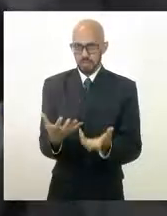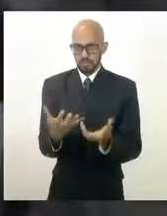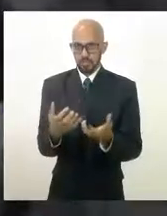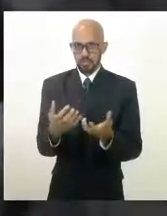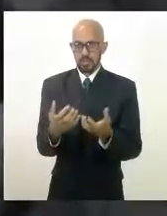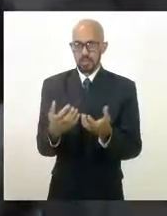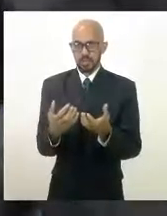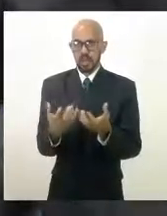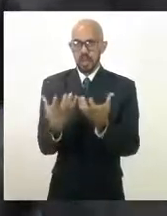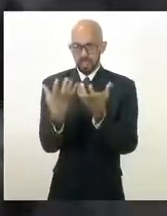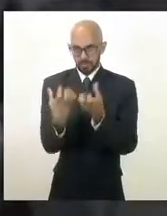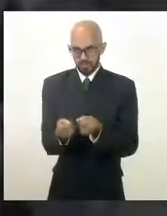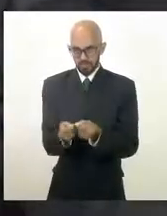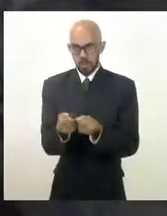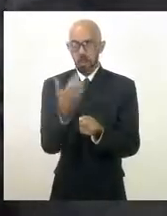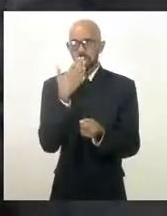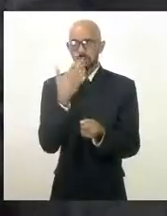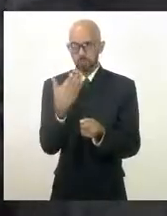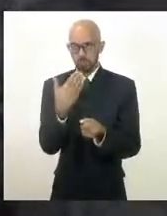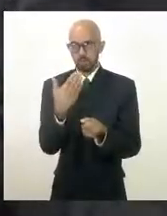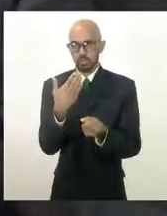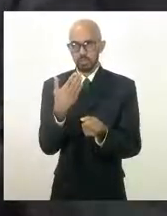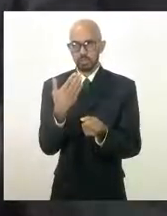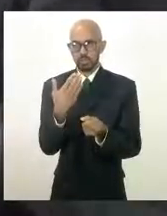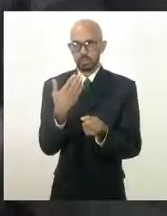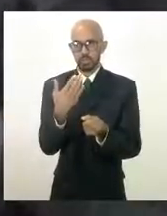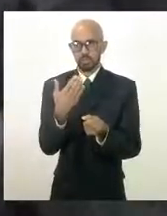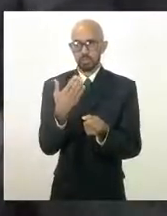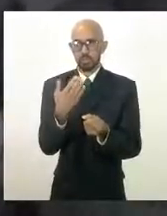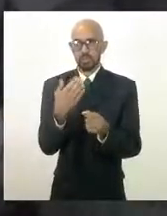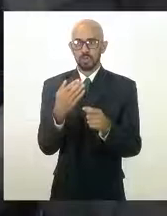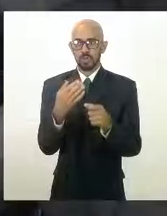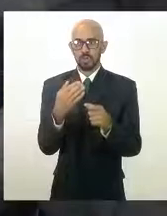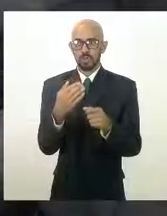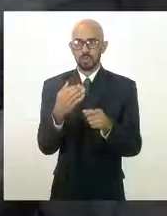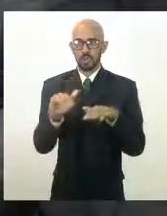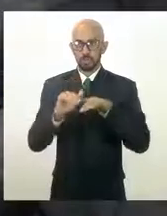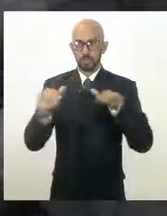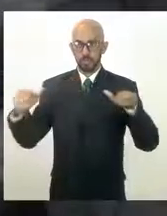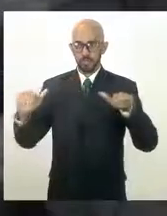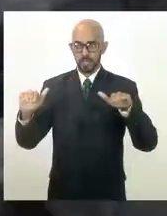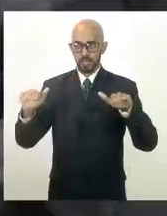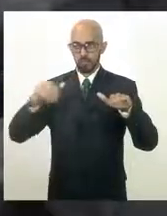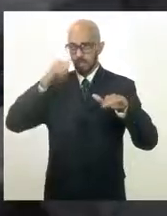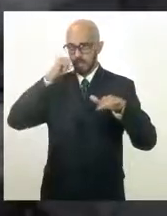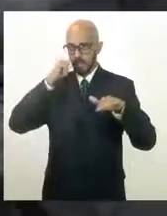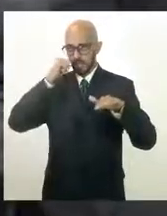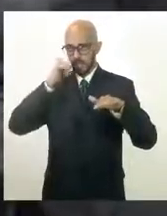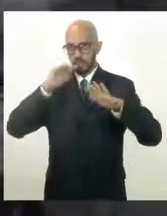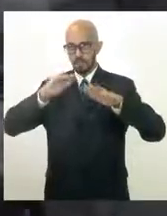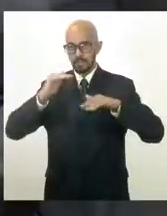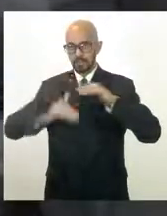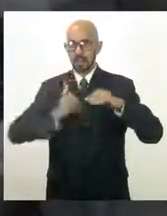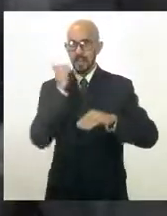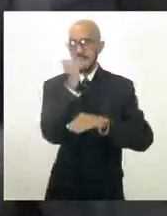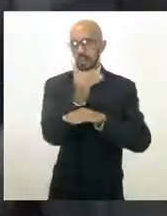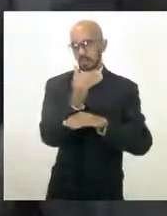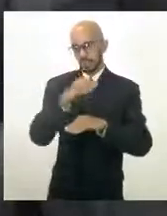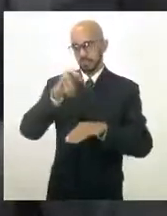cumprir esse pedido, essa solicitação da bancada feminina, mas foi para além de